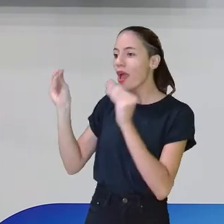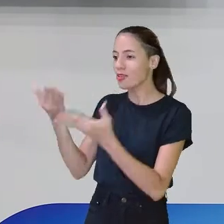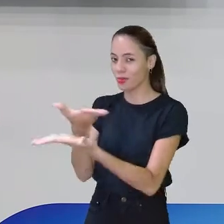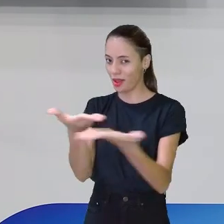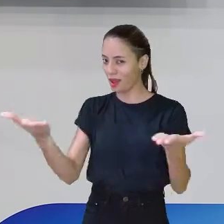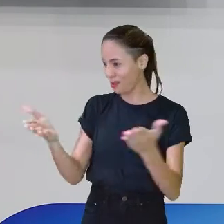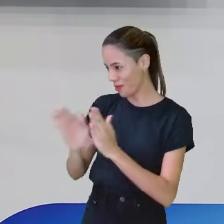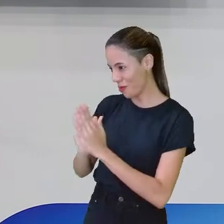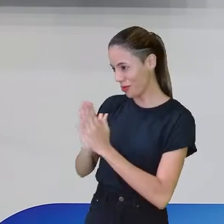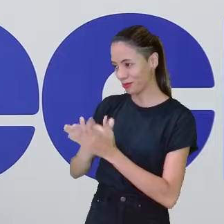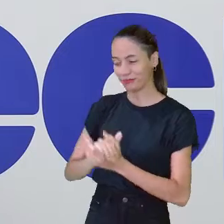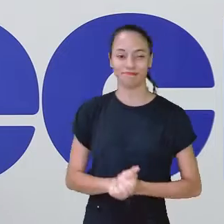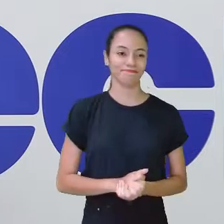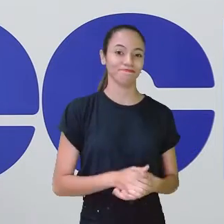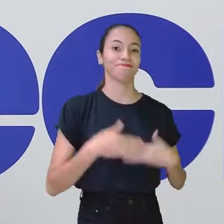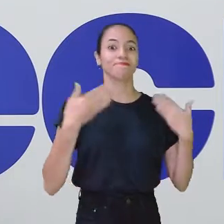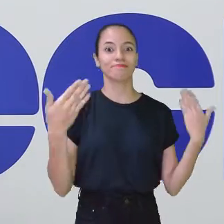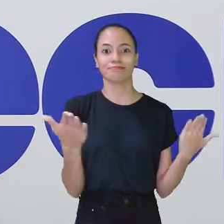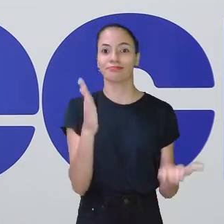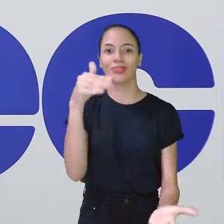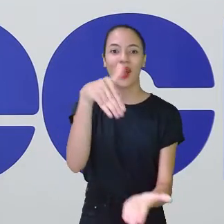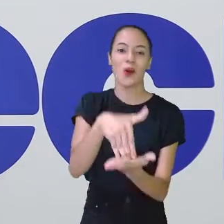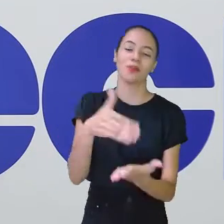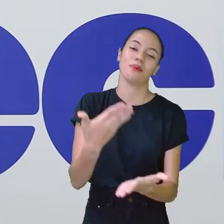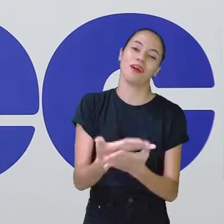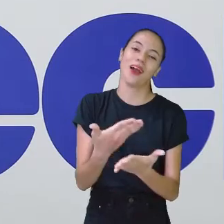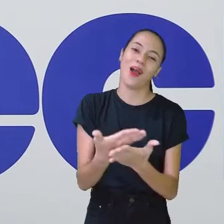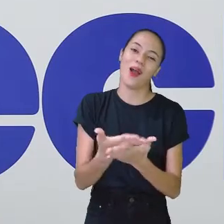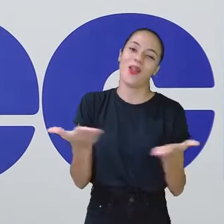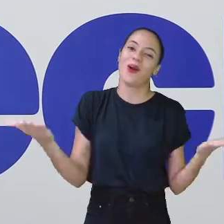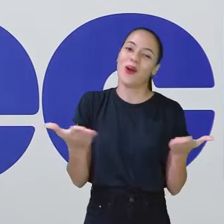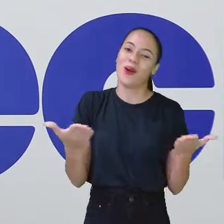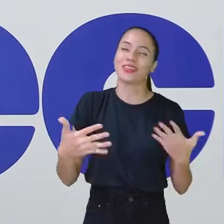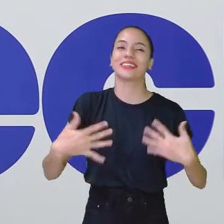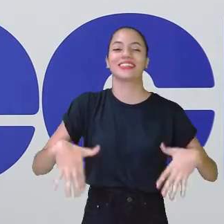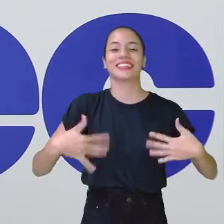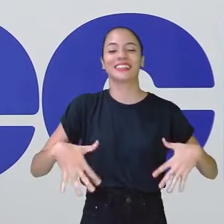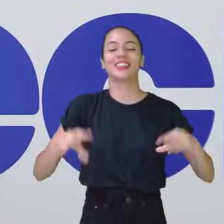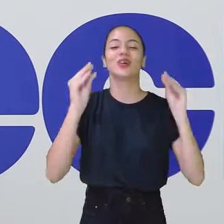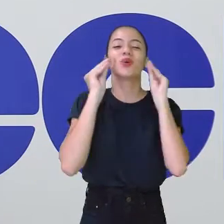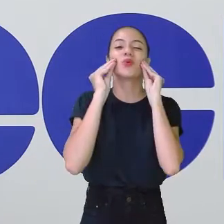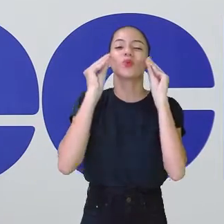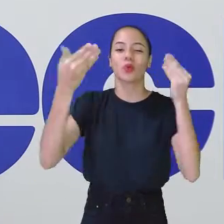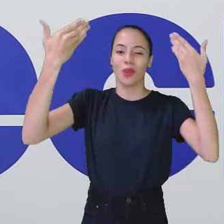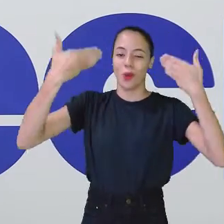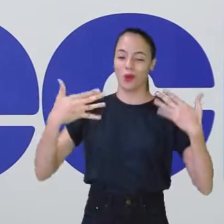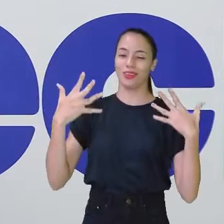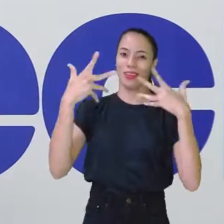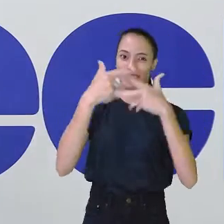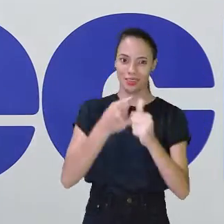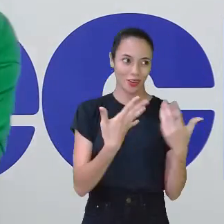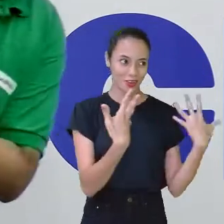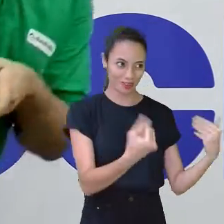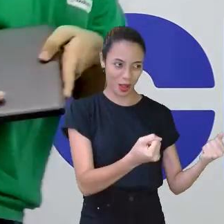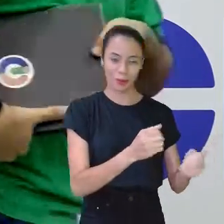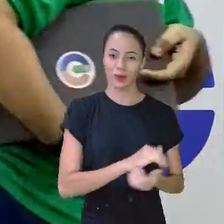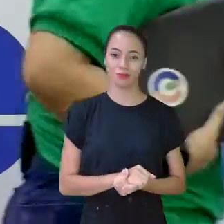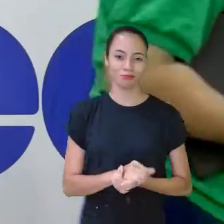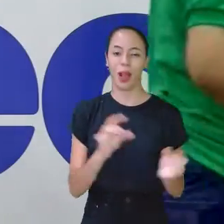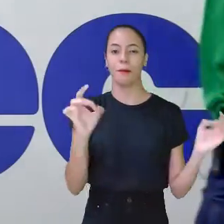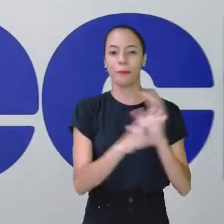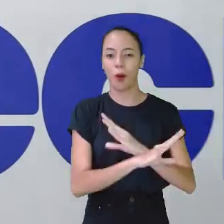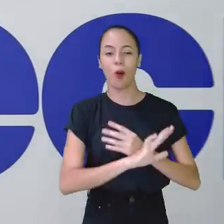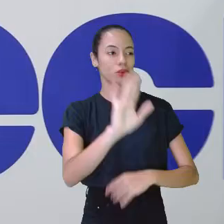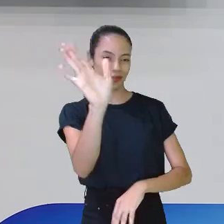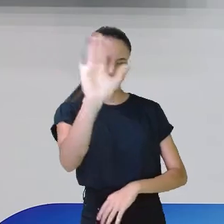pessoal, professor Gilson. Eita, pessoal, é a última aula, né? Hoje, né? Um beijo do rostinho lindo. Vamos embora, né, professor? Largou.